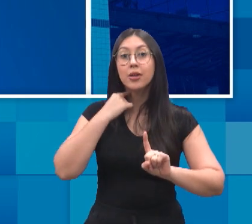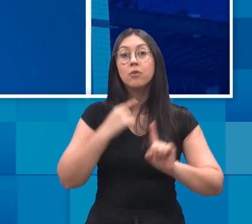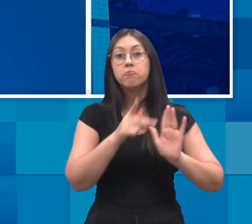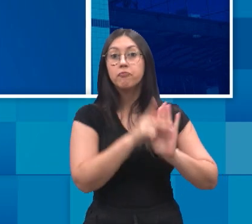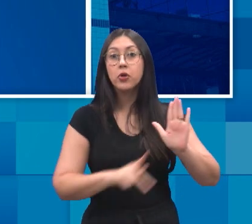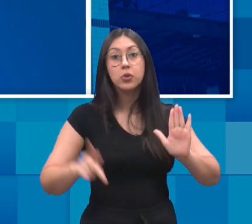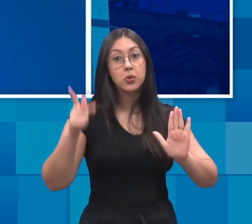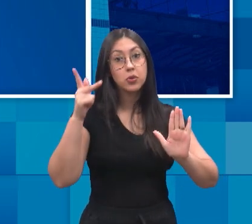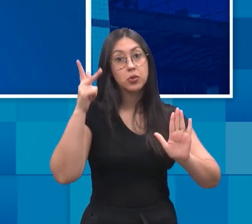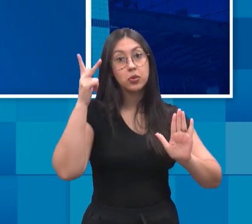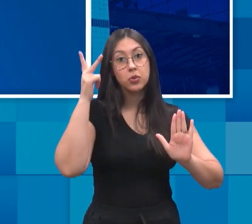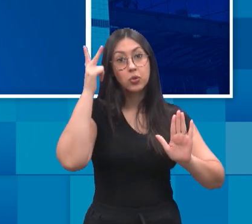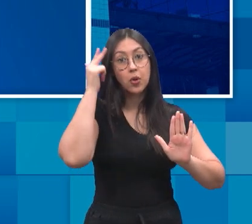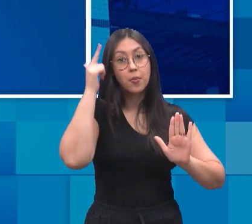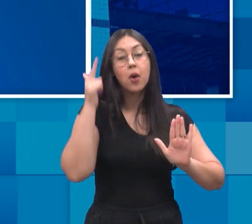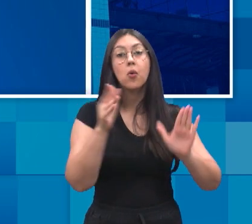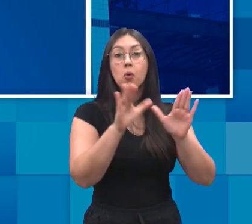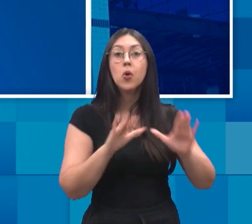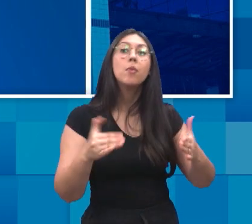Justiça. Processo